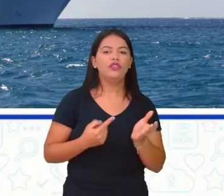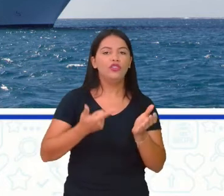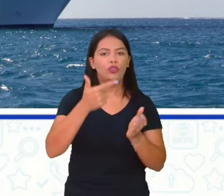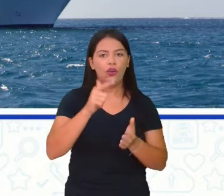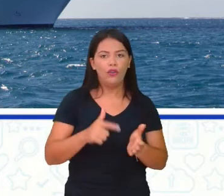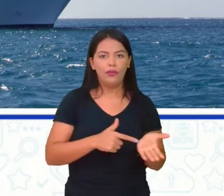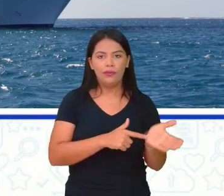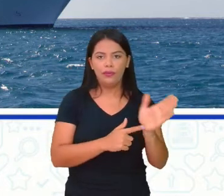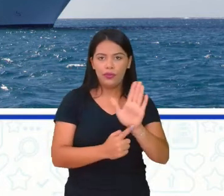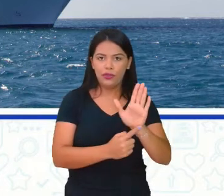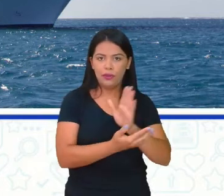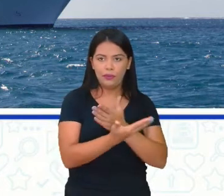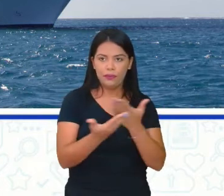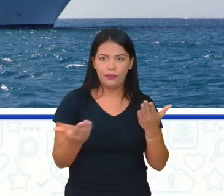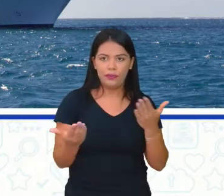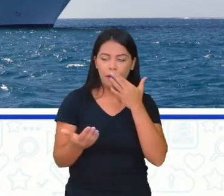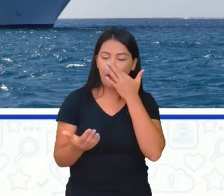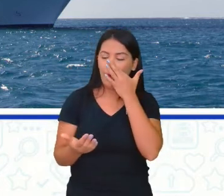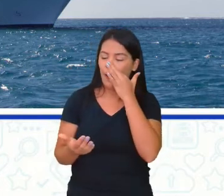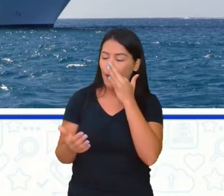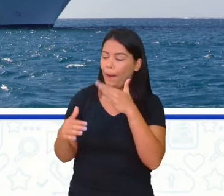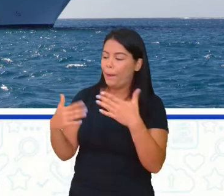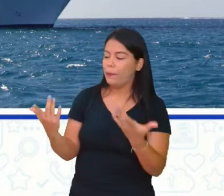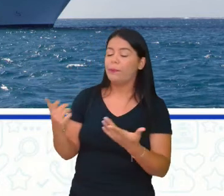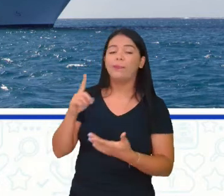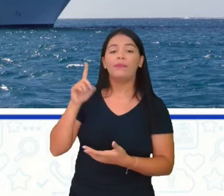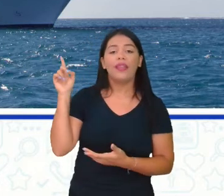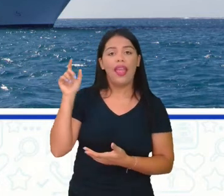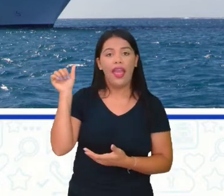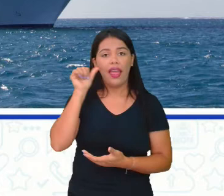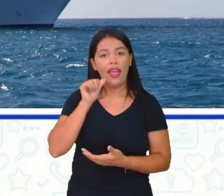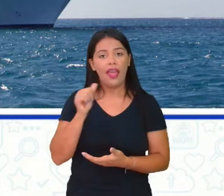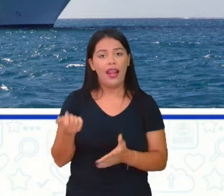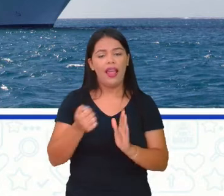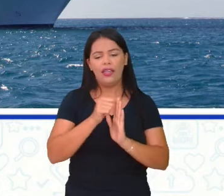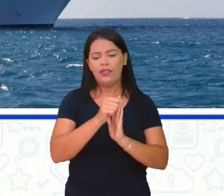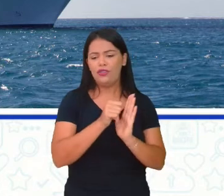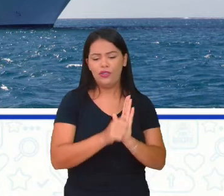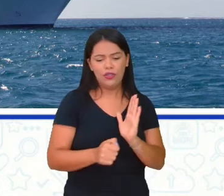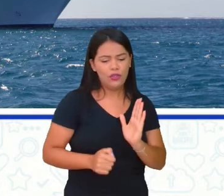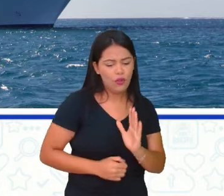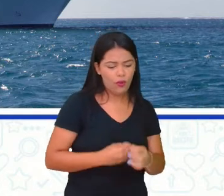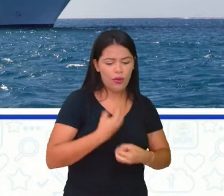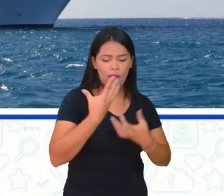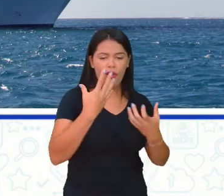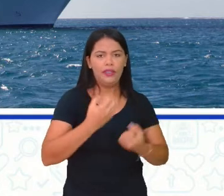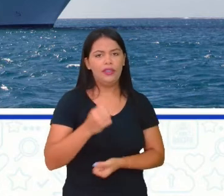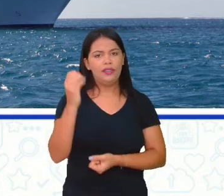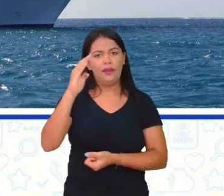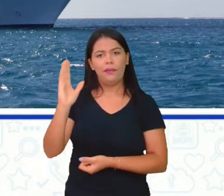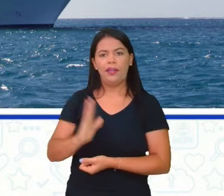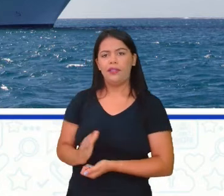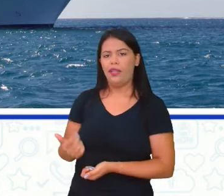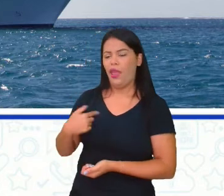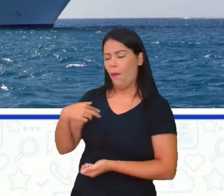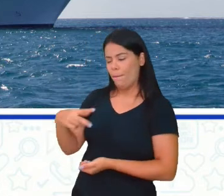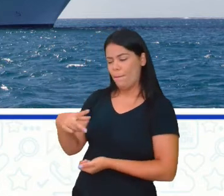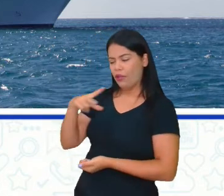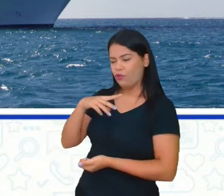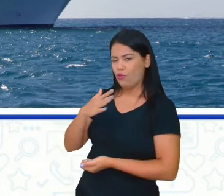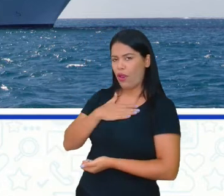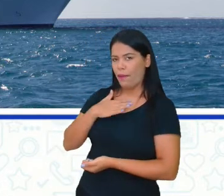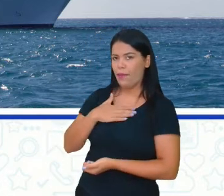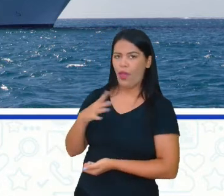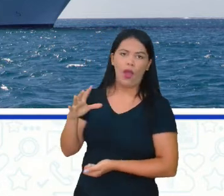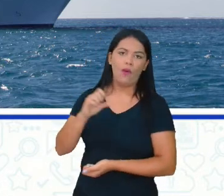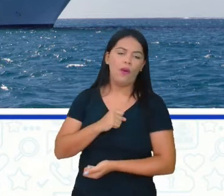essa poetisa, escritora brasileira, particularmente eu amo e